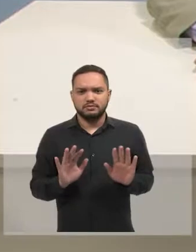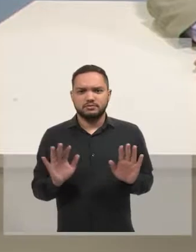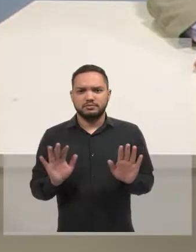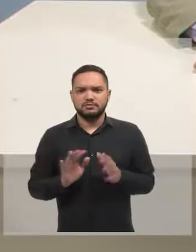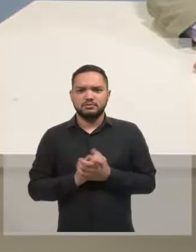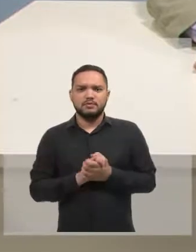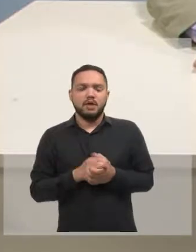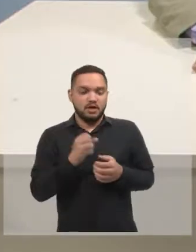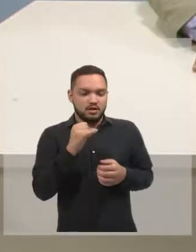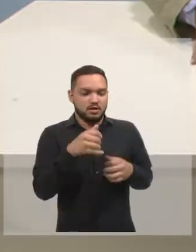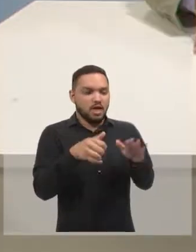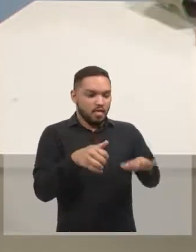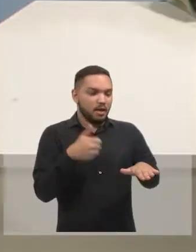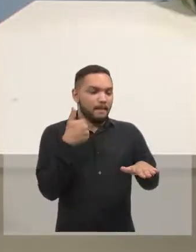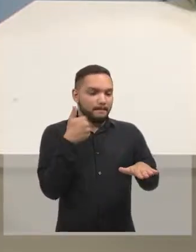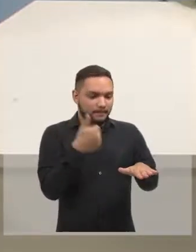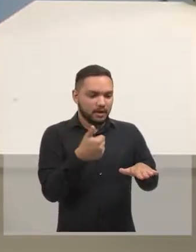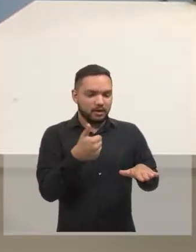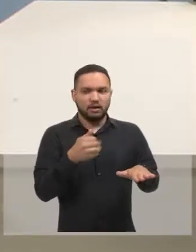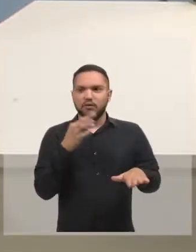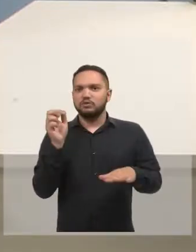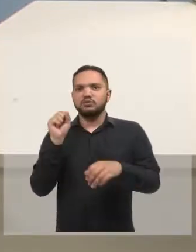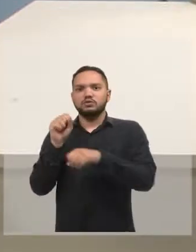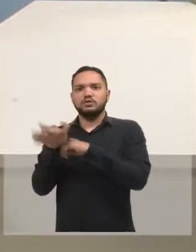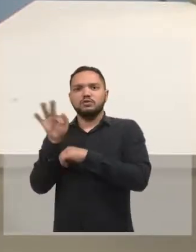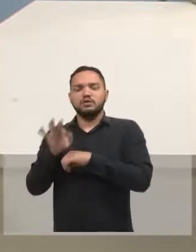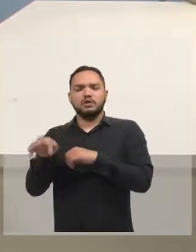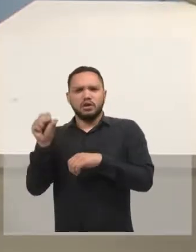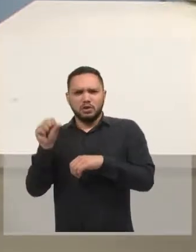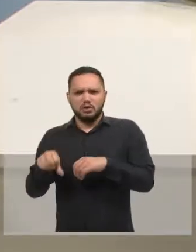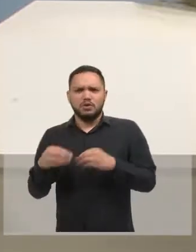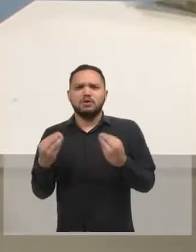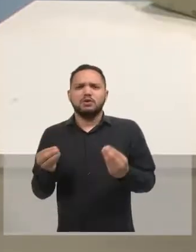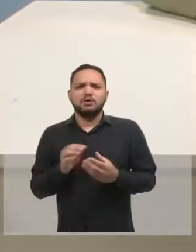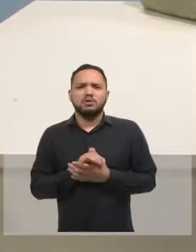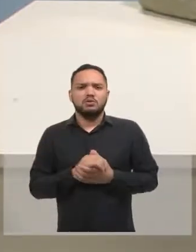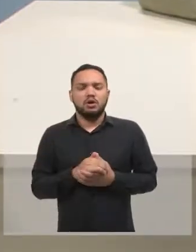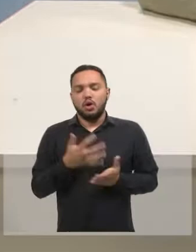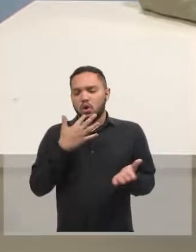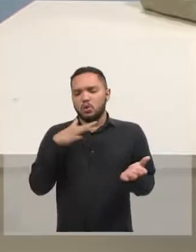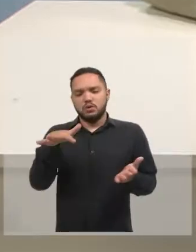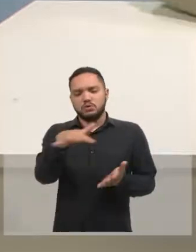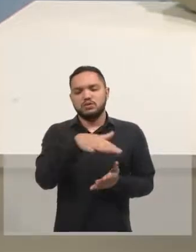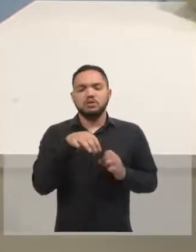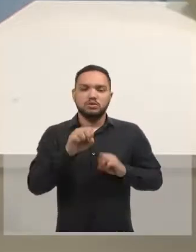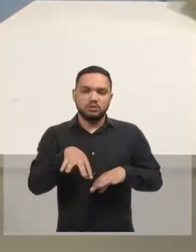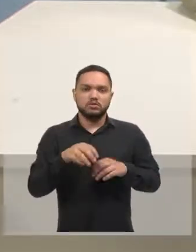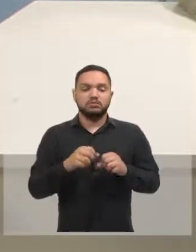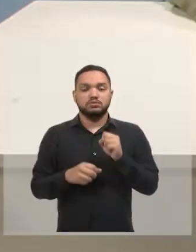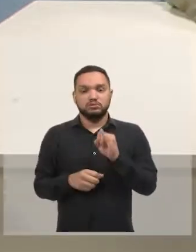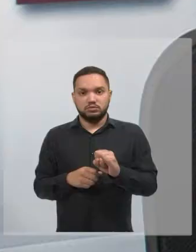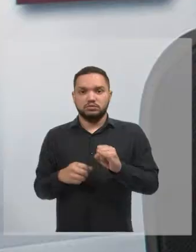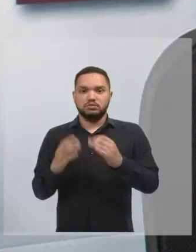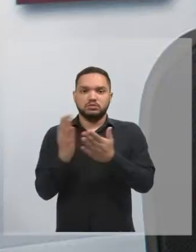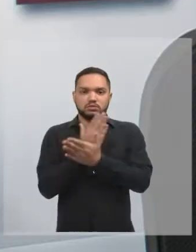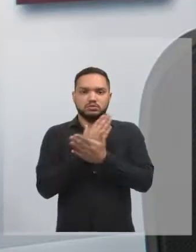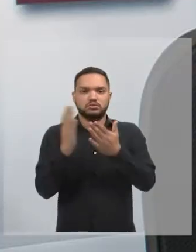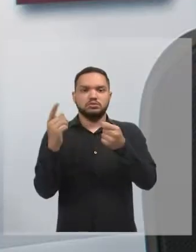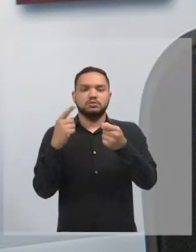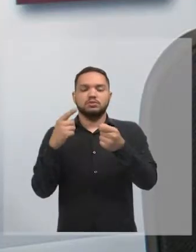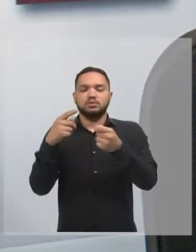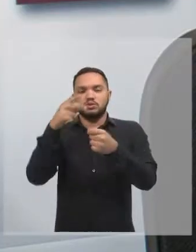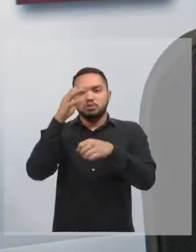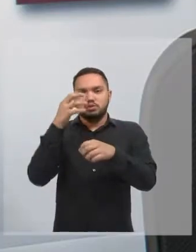muito bem formada para chegar na universidade e não fazer o que se faz hoje. Né? Não é minha área de estudo, mas quando em determinados